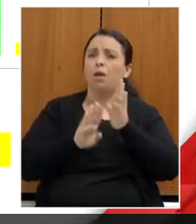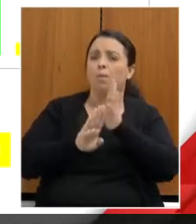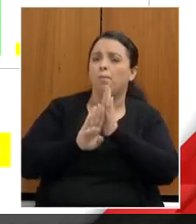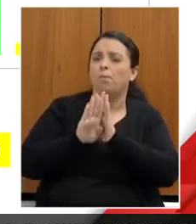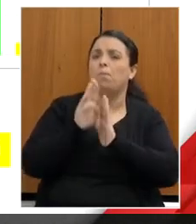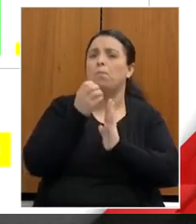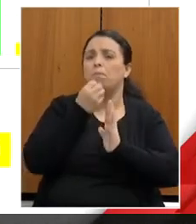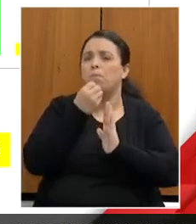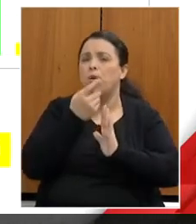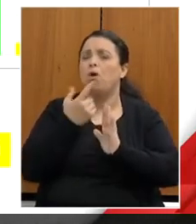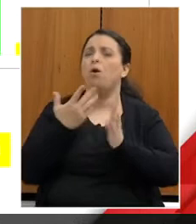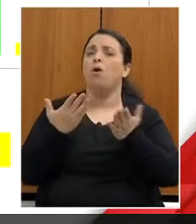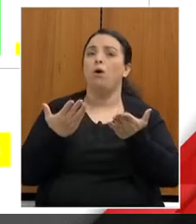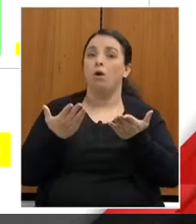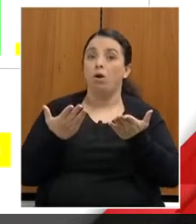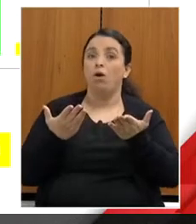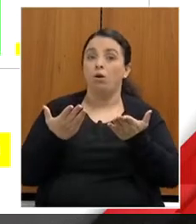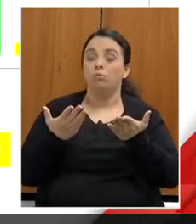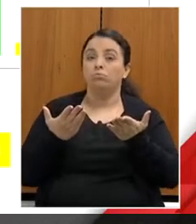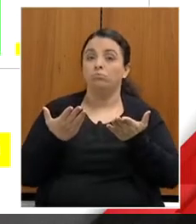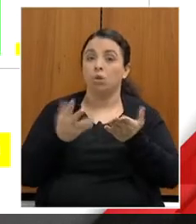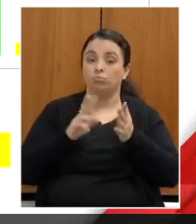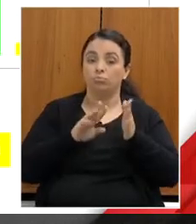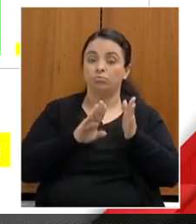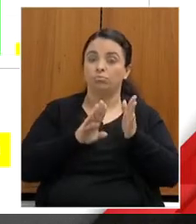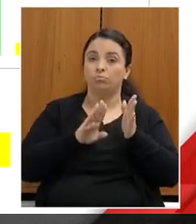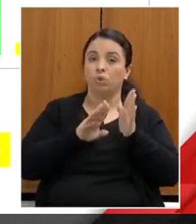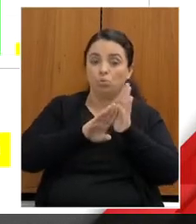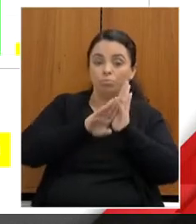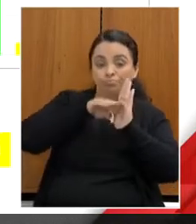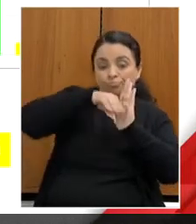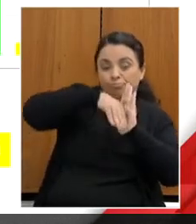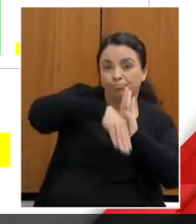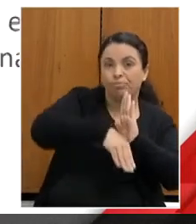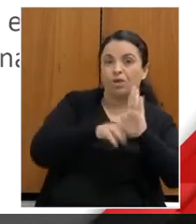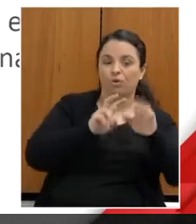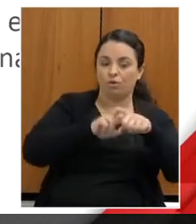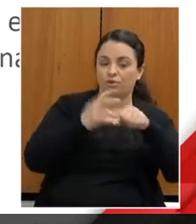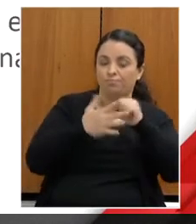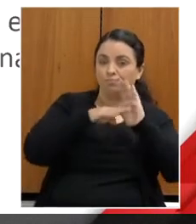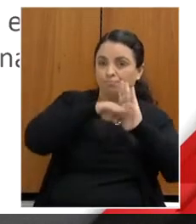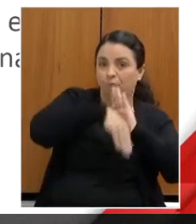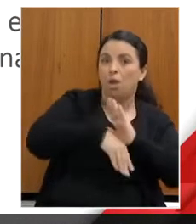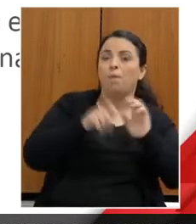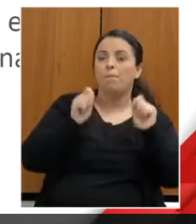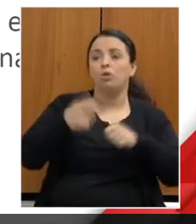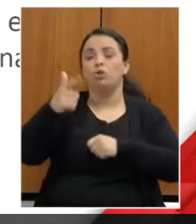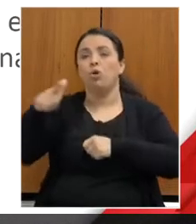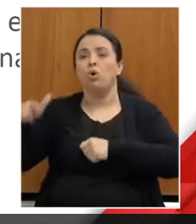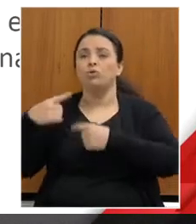gente poder evoluir nas demais políticas. Por favor. Então,